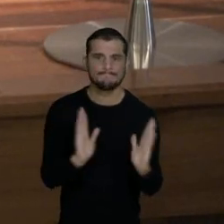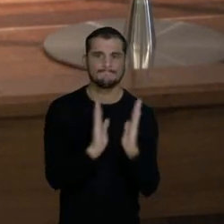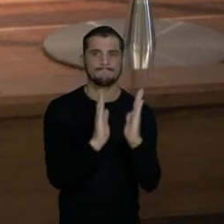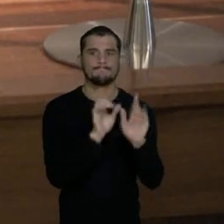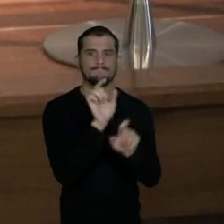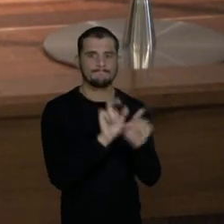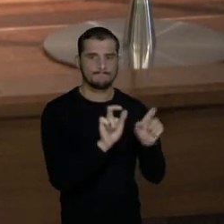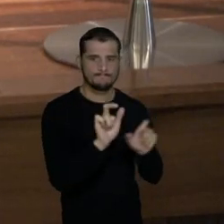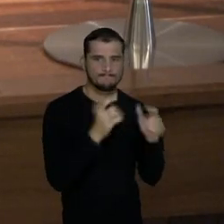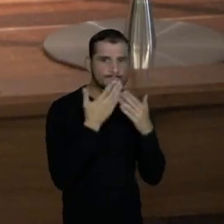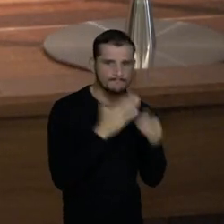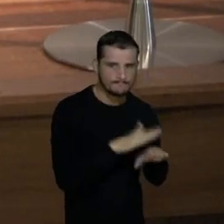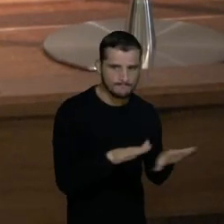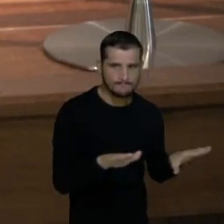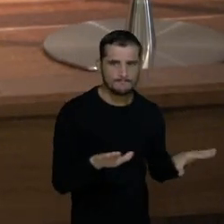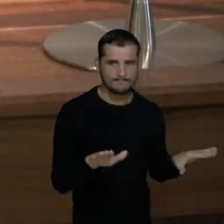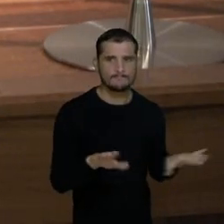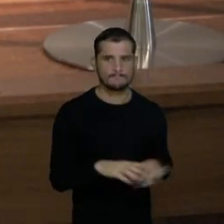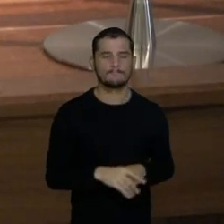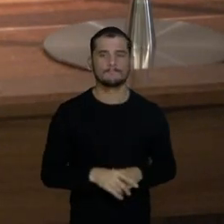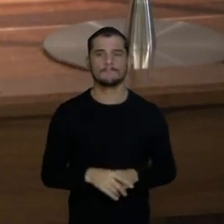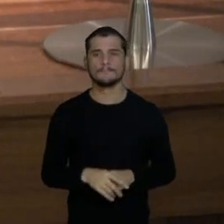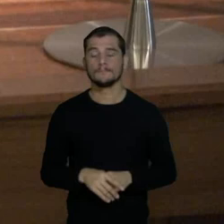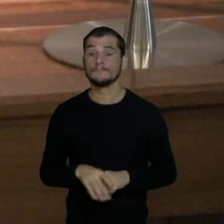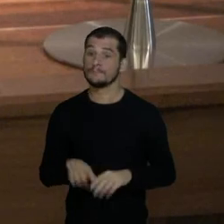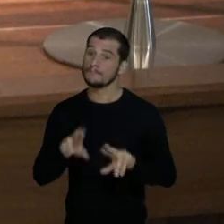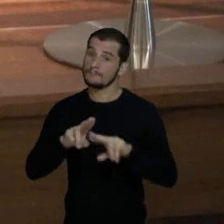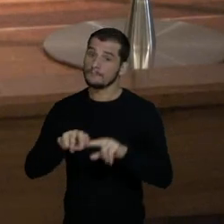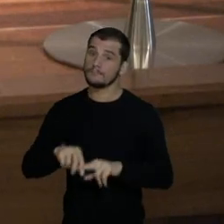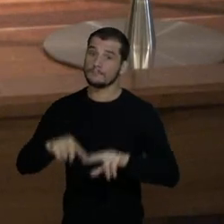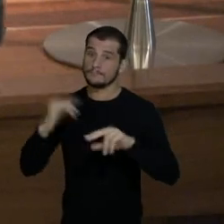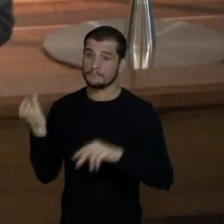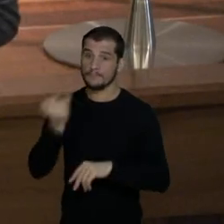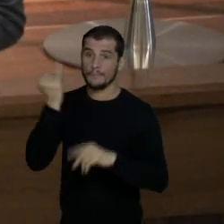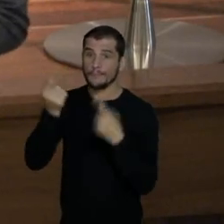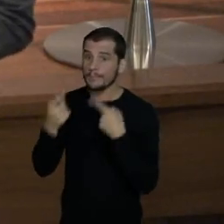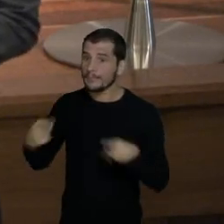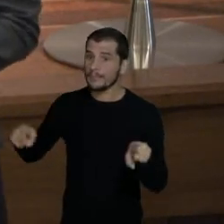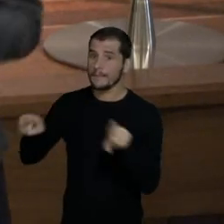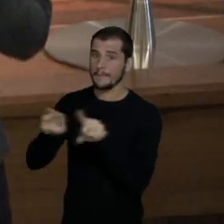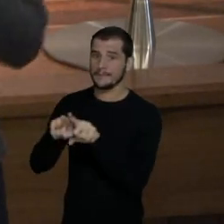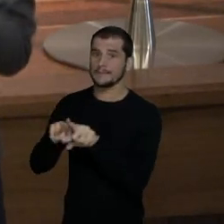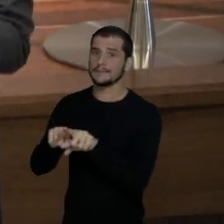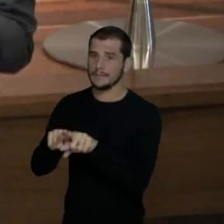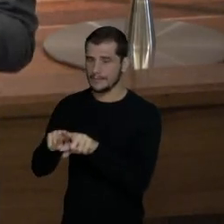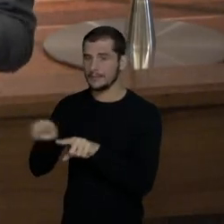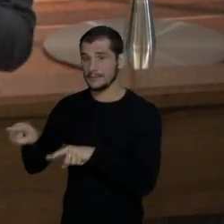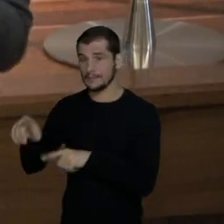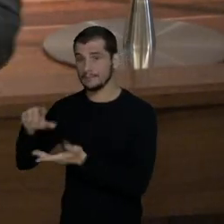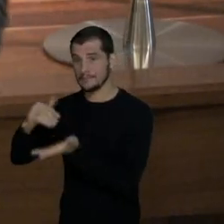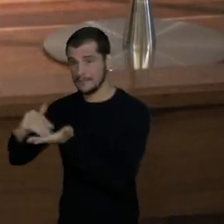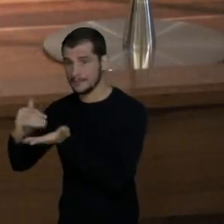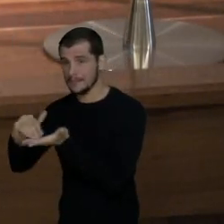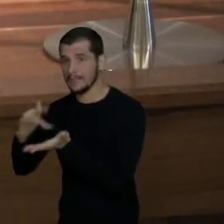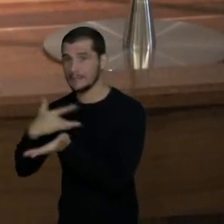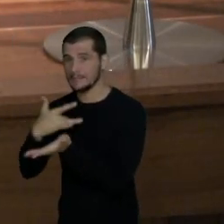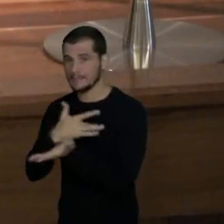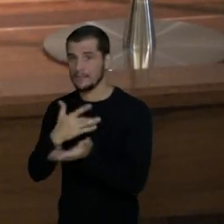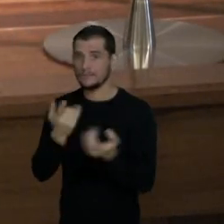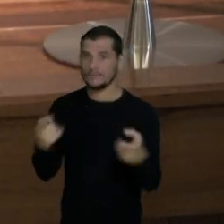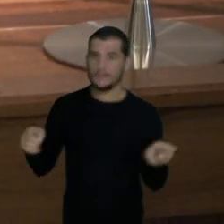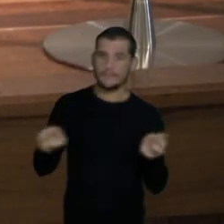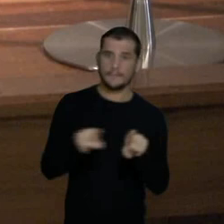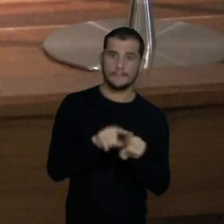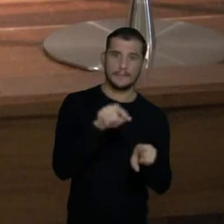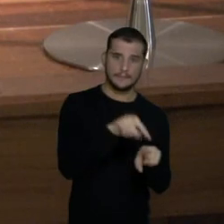nessas nossas crianças né Então essa parceria ela é fundamental mas aí Eu Preciso Dizer para vocês algo que eu tava falando pra minha